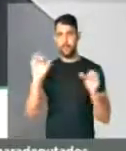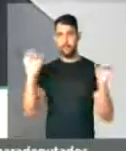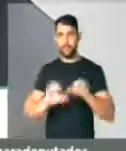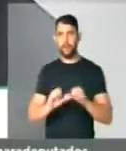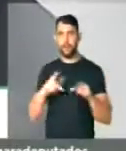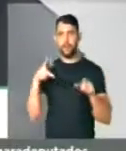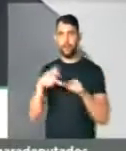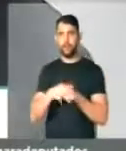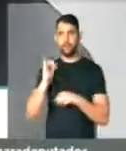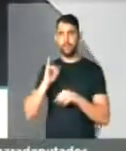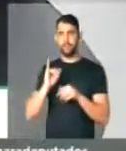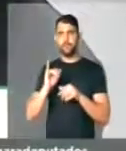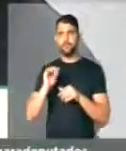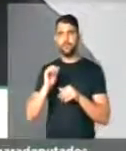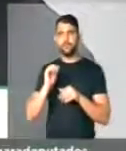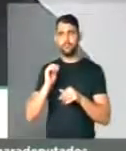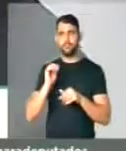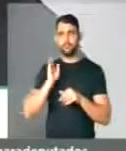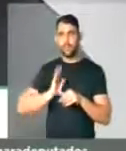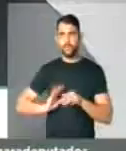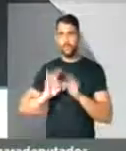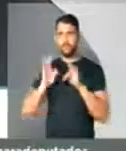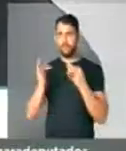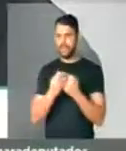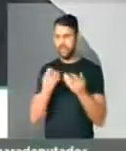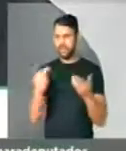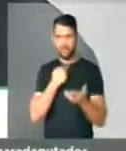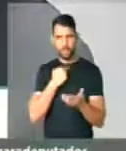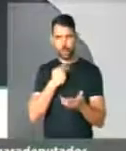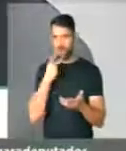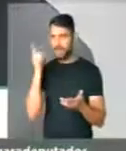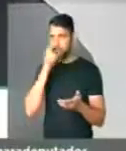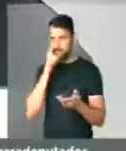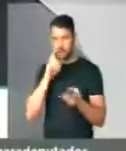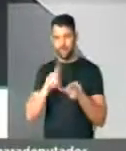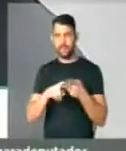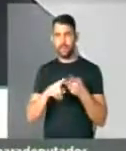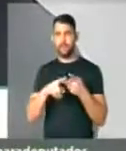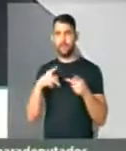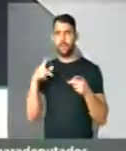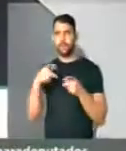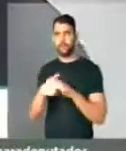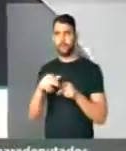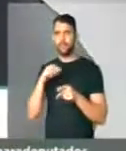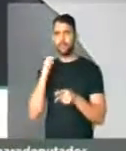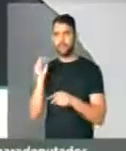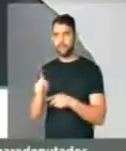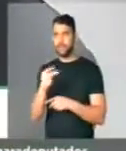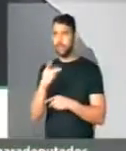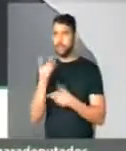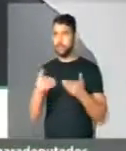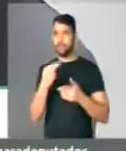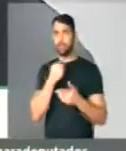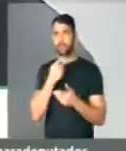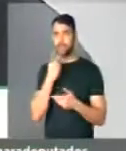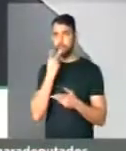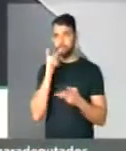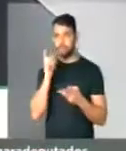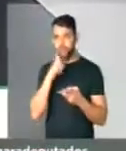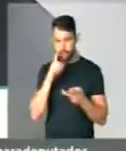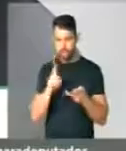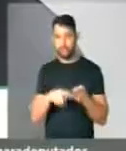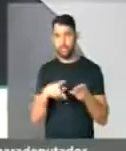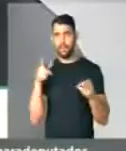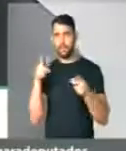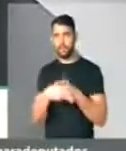corte na Bolsa Família, e agora não pode dizer que é mentira. É corte na aposentadoria, e não pode dizer que é mentira.